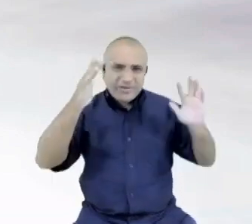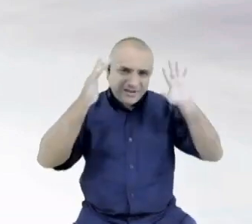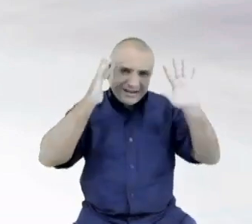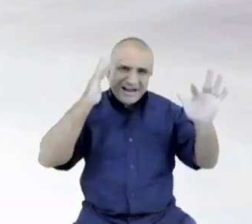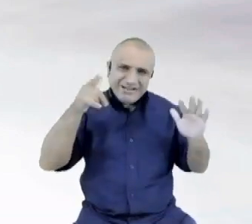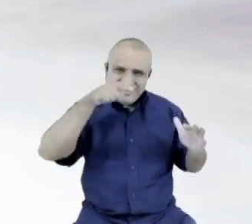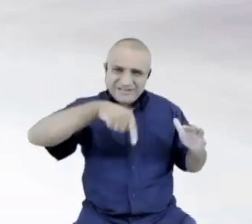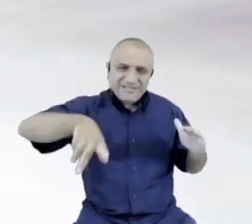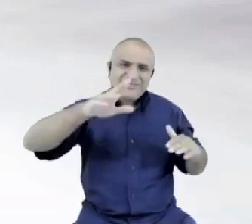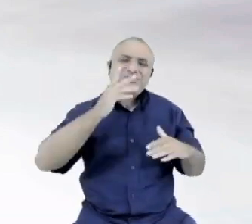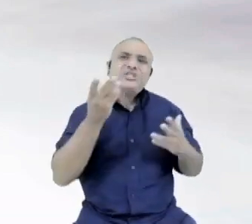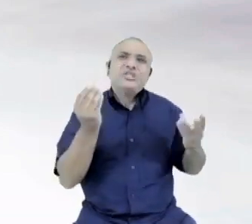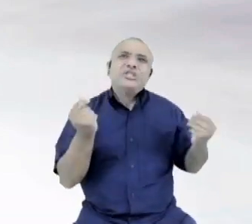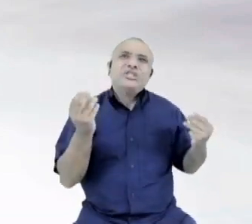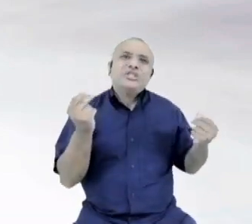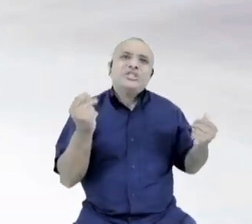de